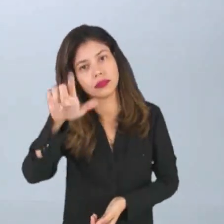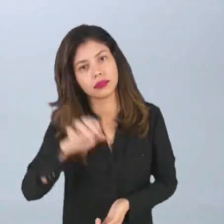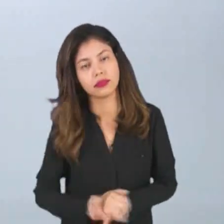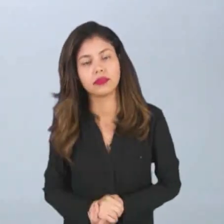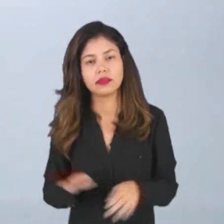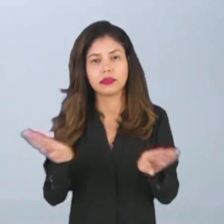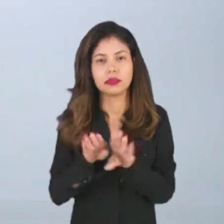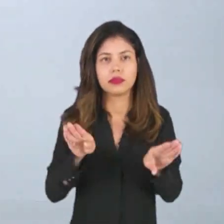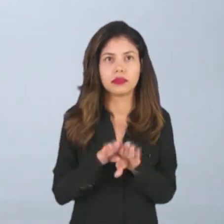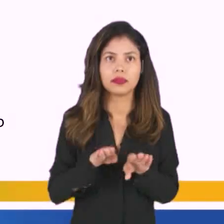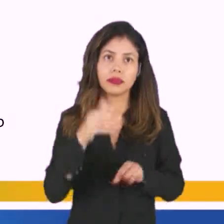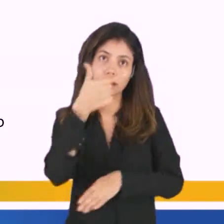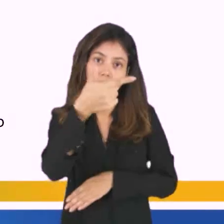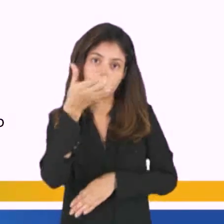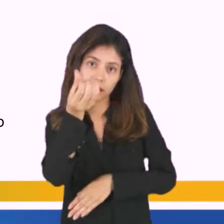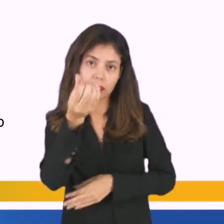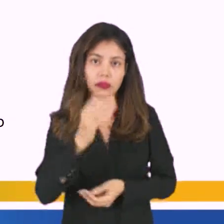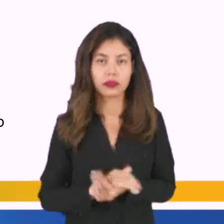de Química.